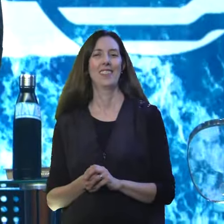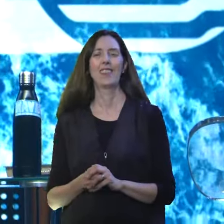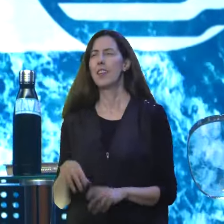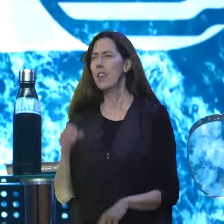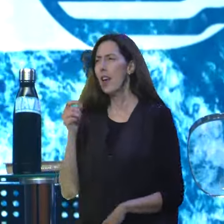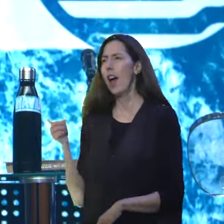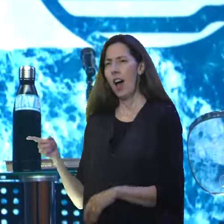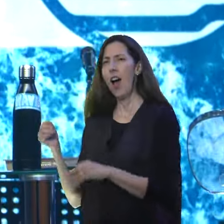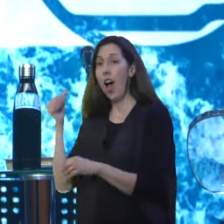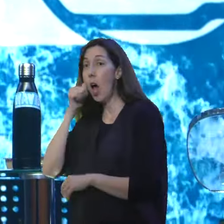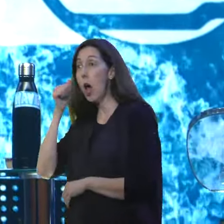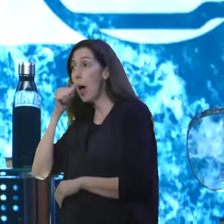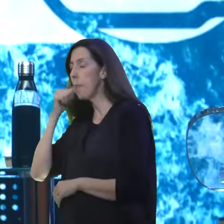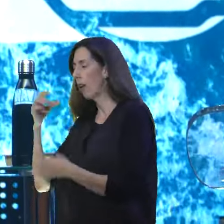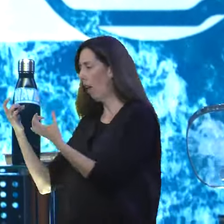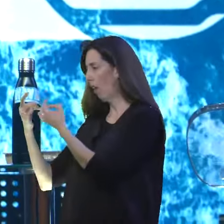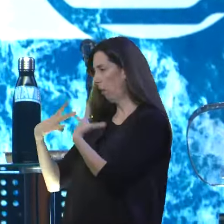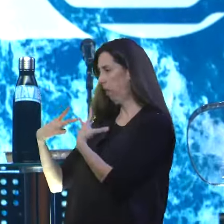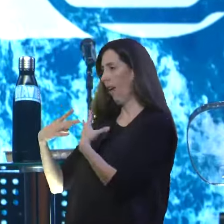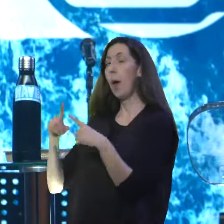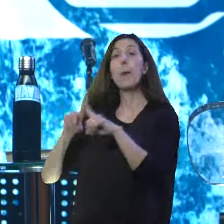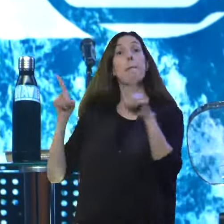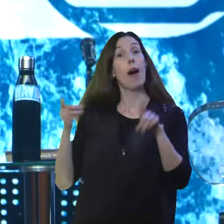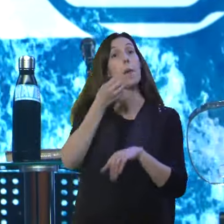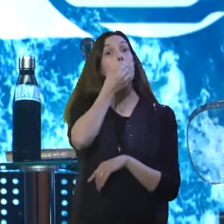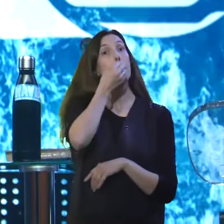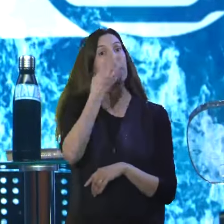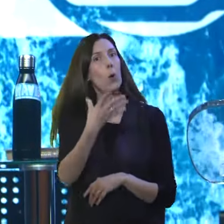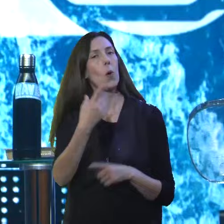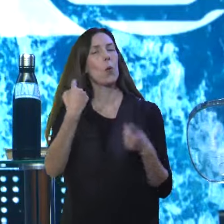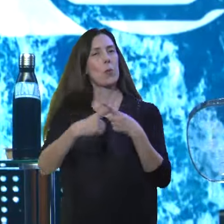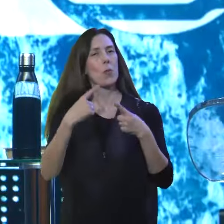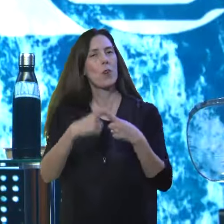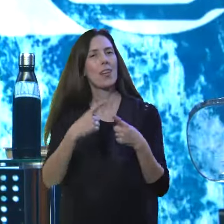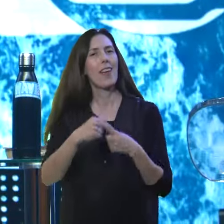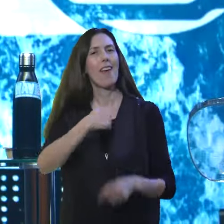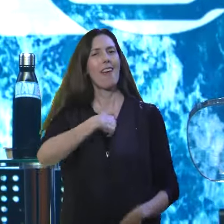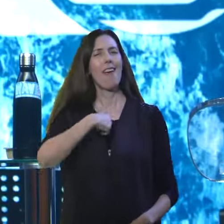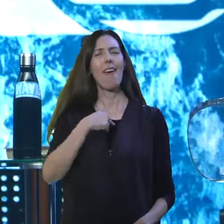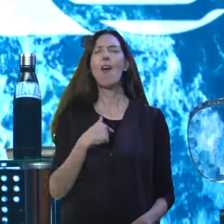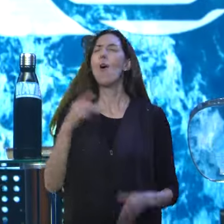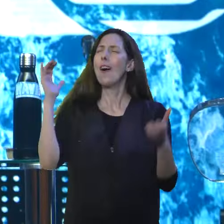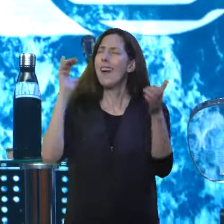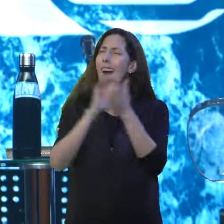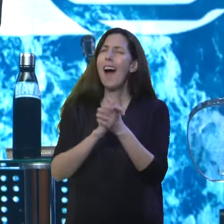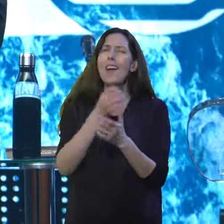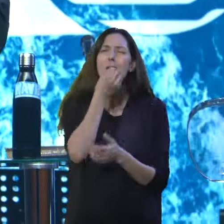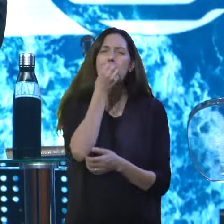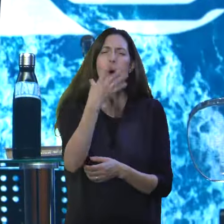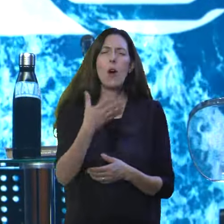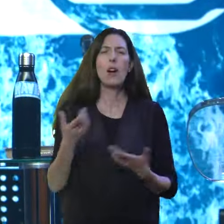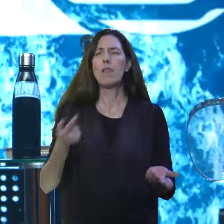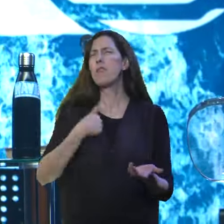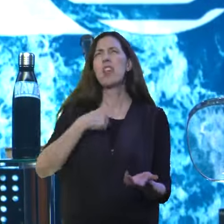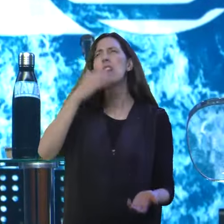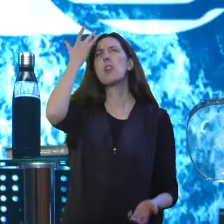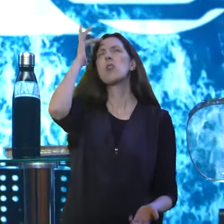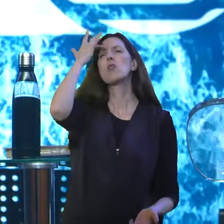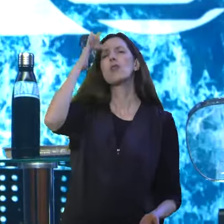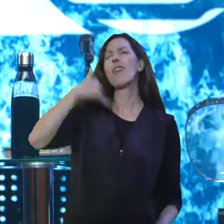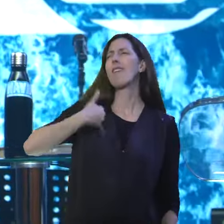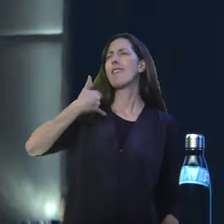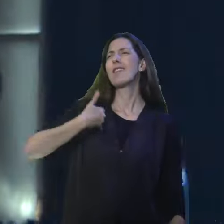bom parar de cair nessas armadilhas. Eu falei uma coisa boba de quando eu tinha, sei lá quantos anos. Eu sei quantos anos eu tinha, mas não vou